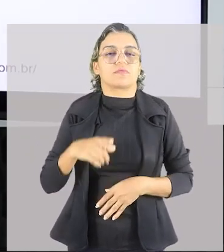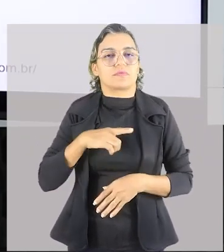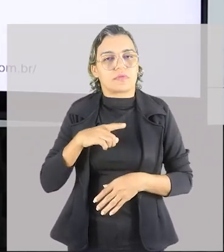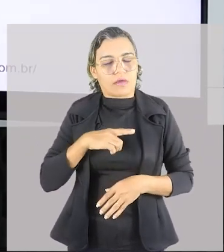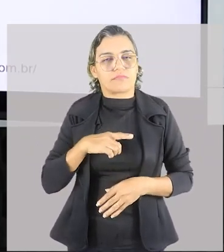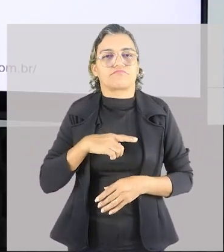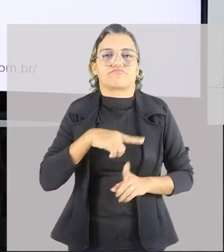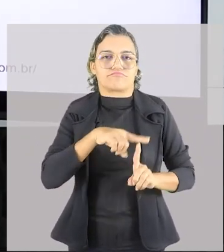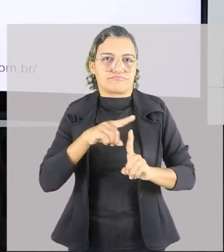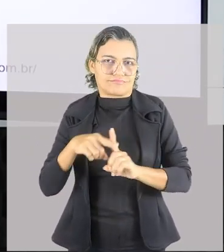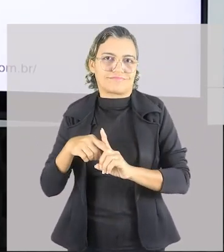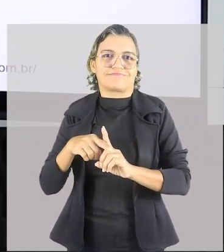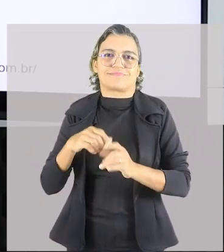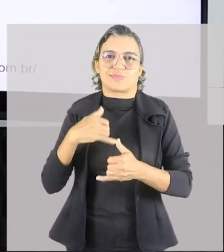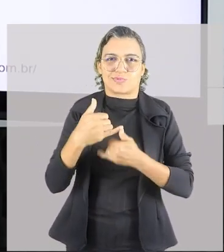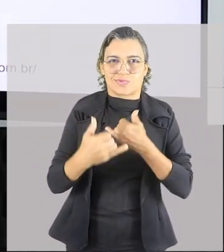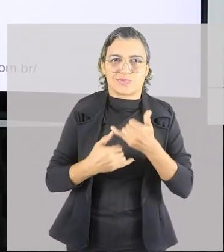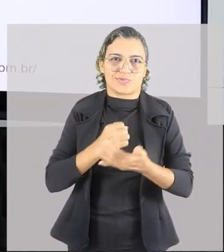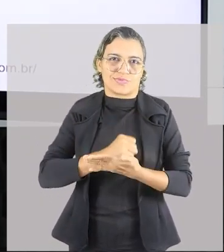beleza?